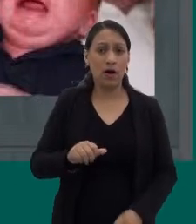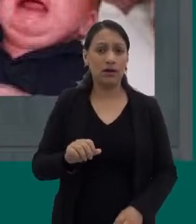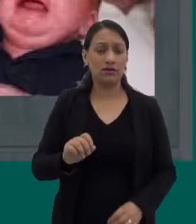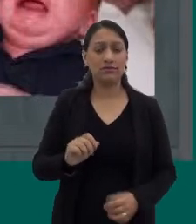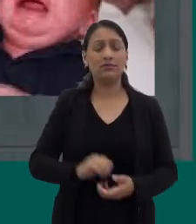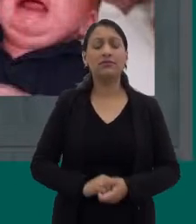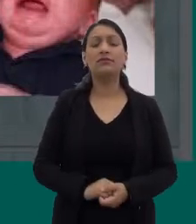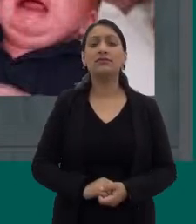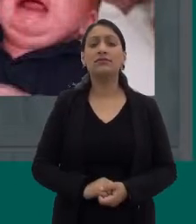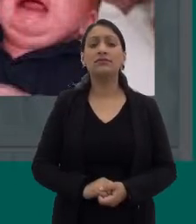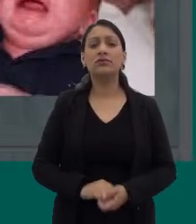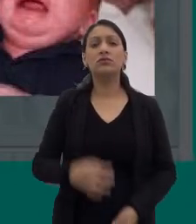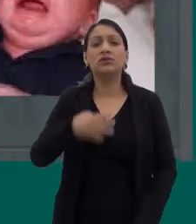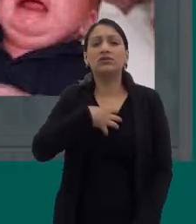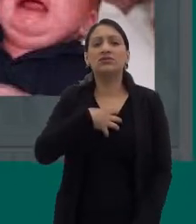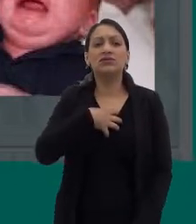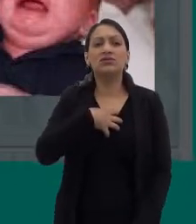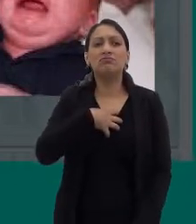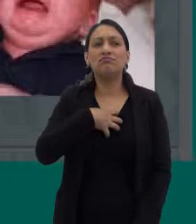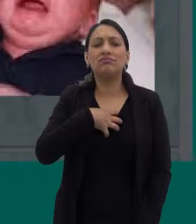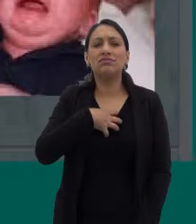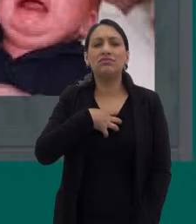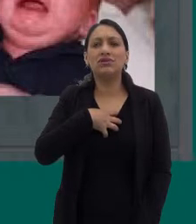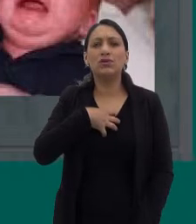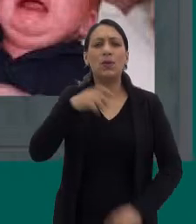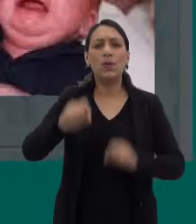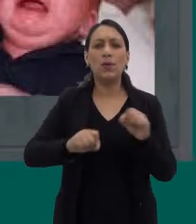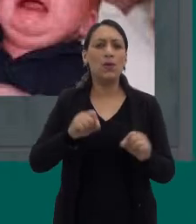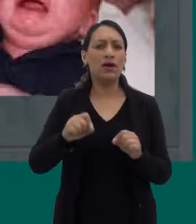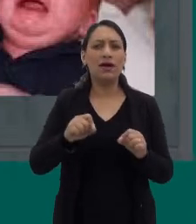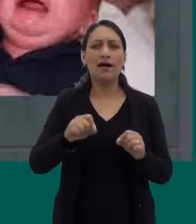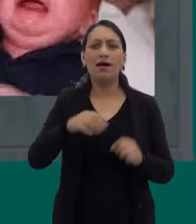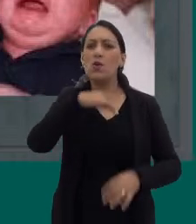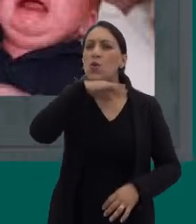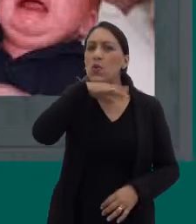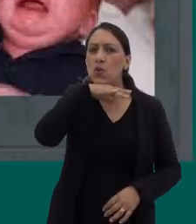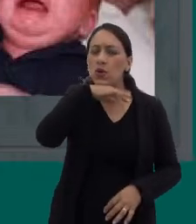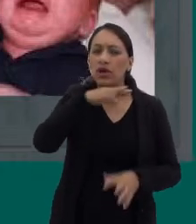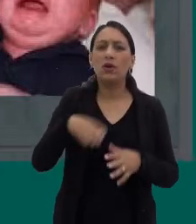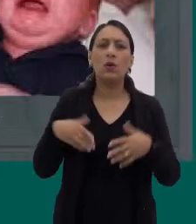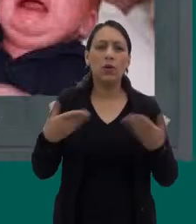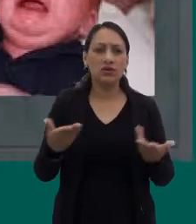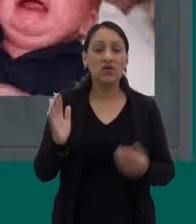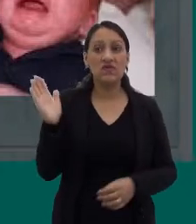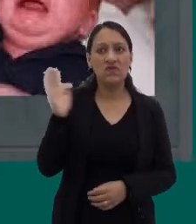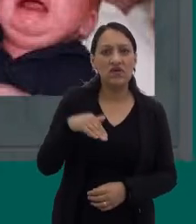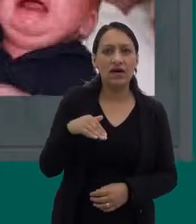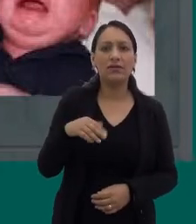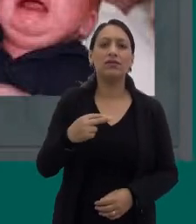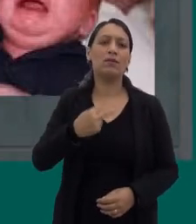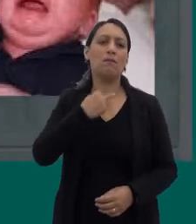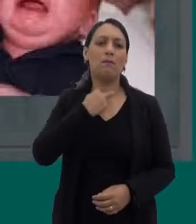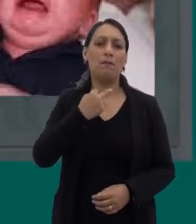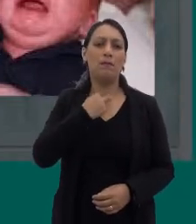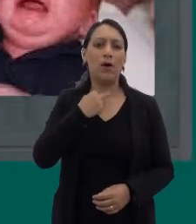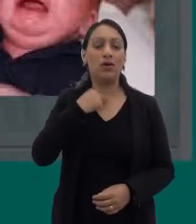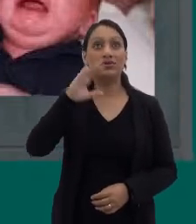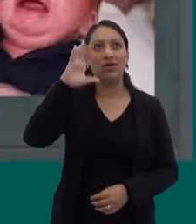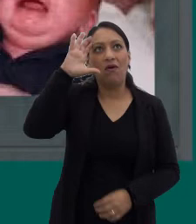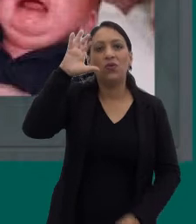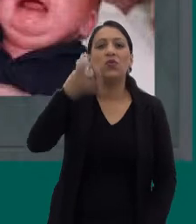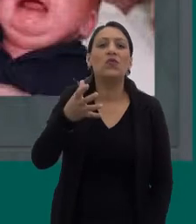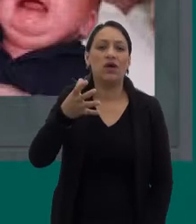isso, né? Um sentimento de que um sentimento ruim, quando vem, não pode ser